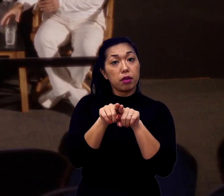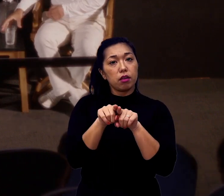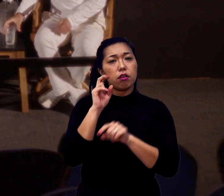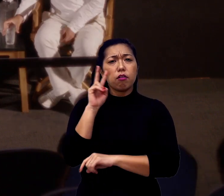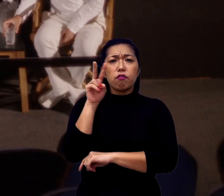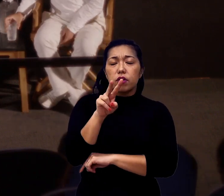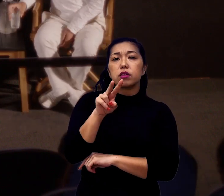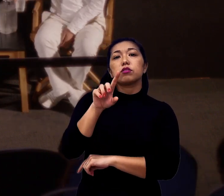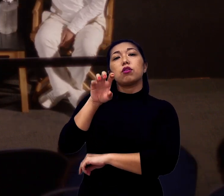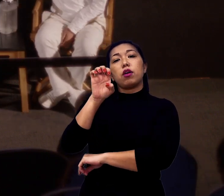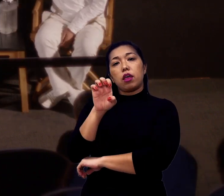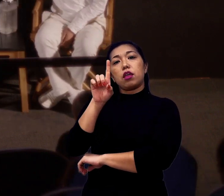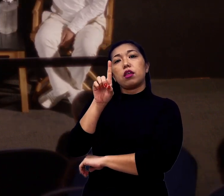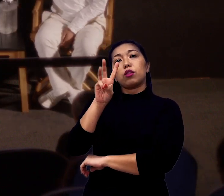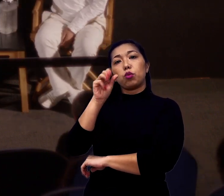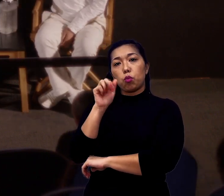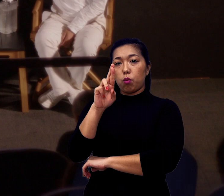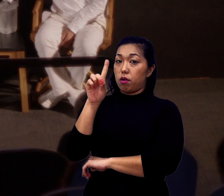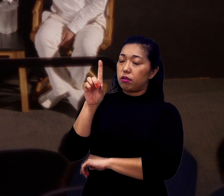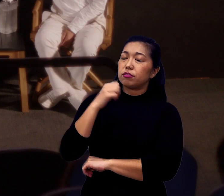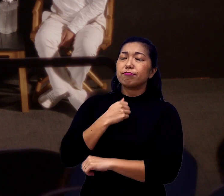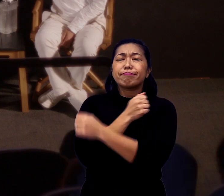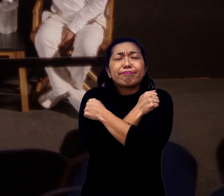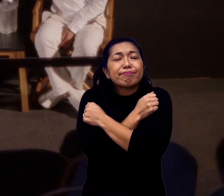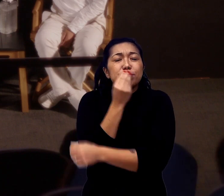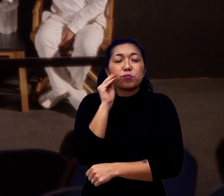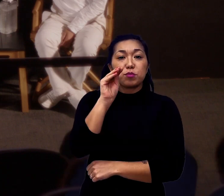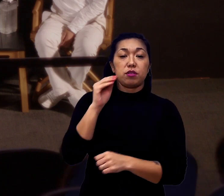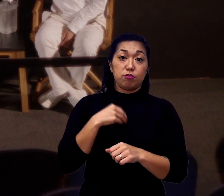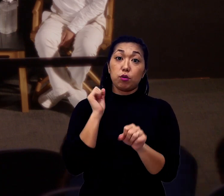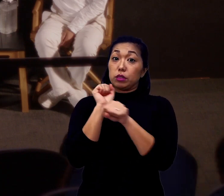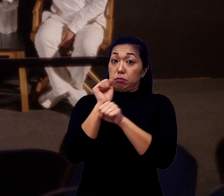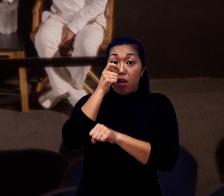o Edward, inclusive, eu queria deixar um abraço para ele. Espero que ele veja esse debate.